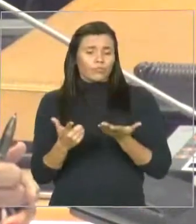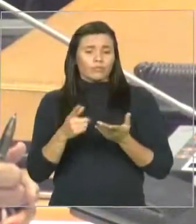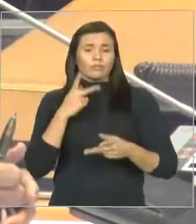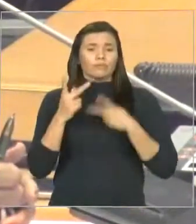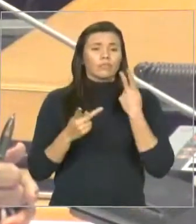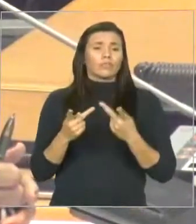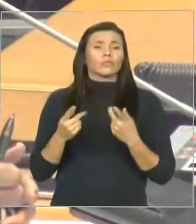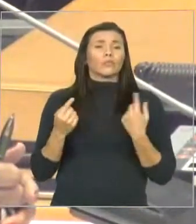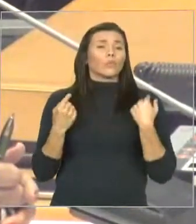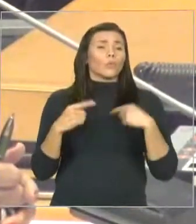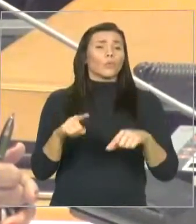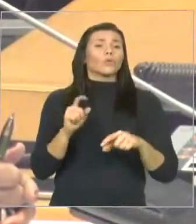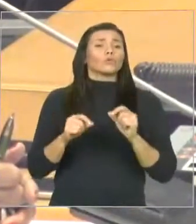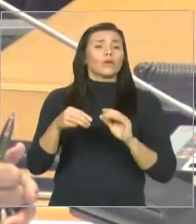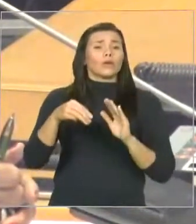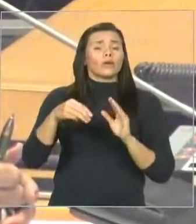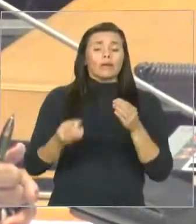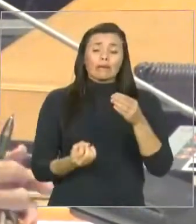medidas provisórias.